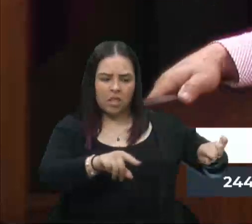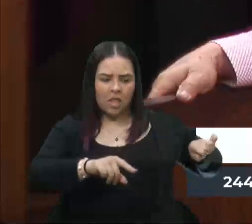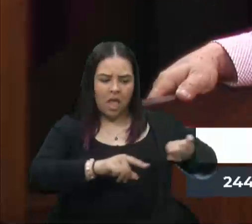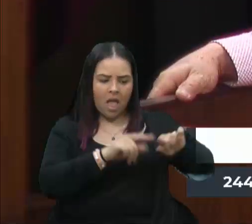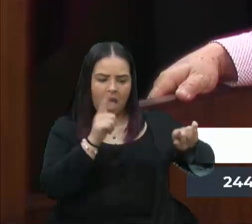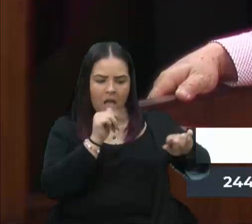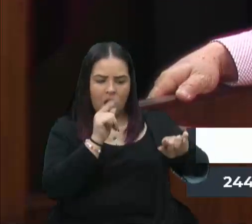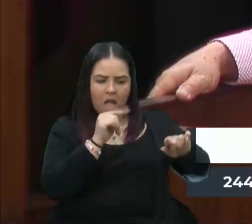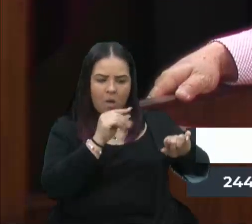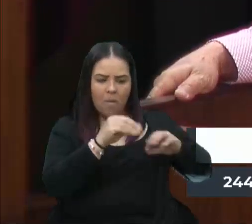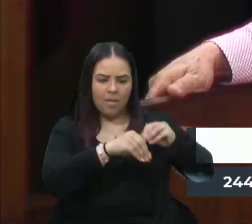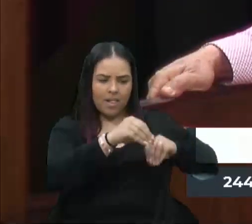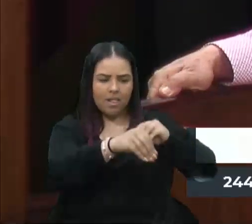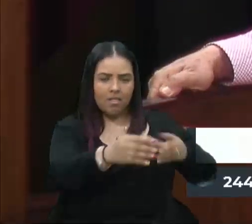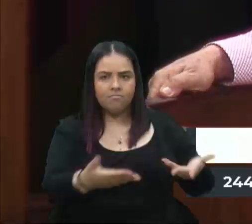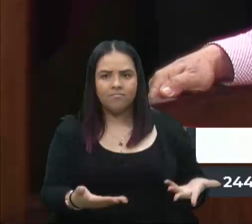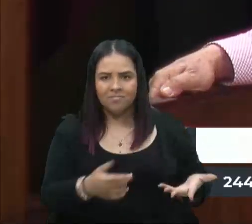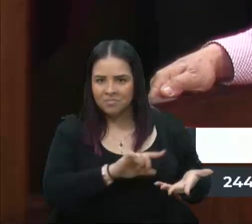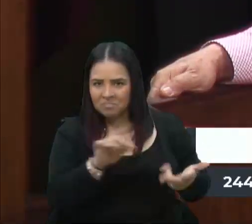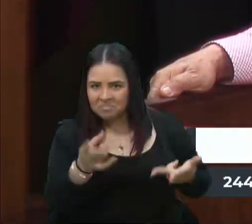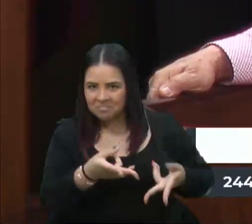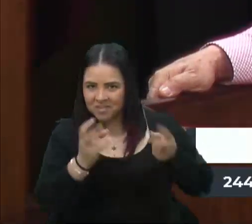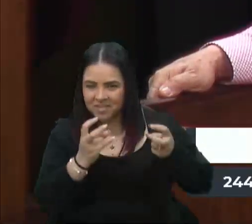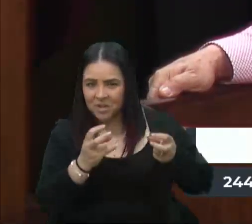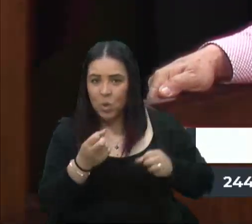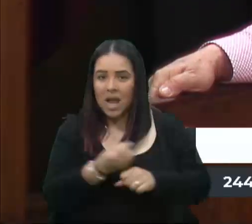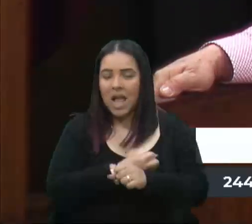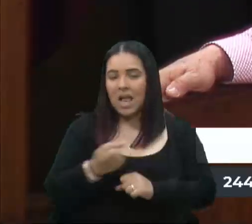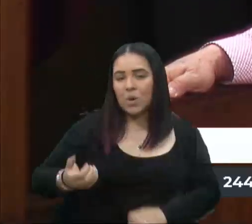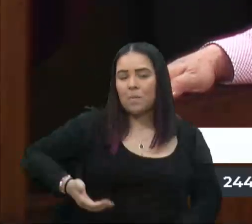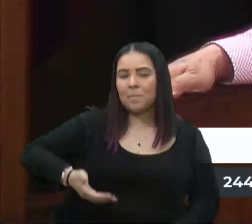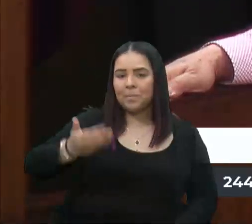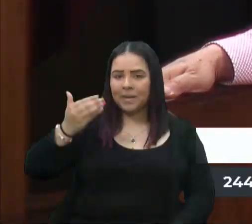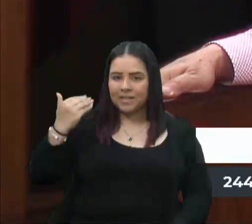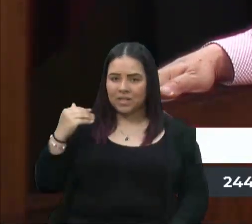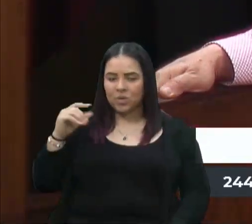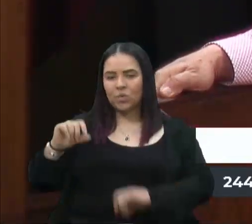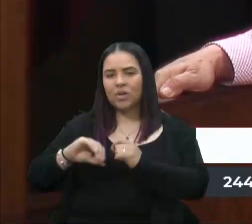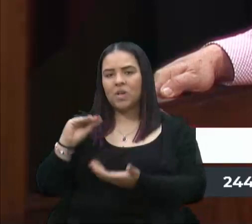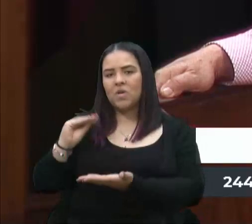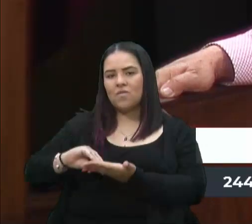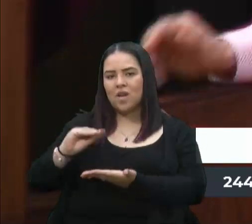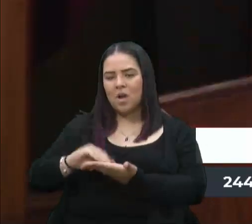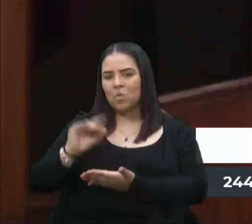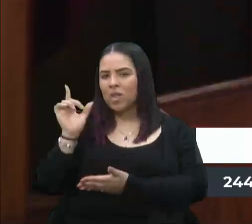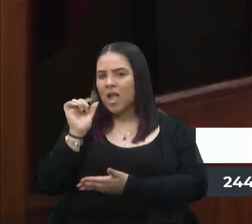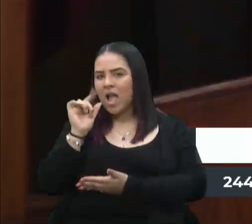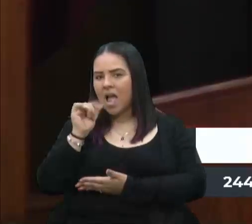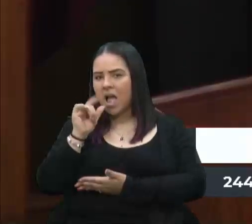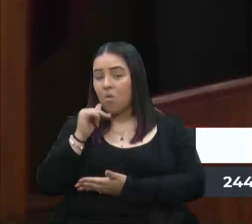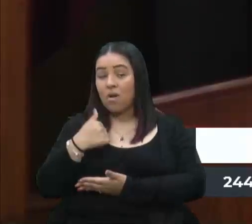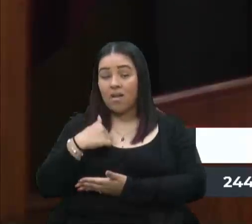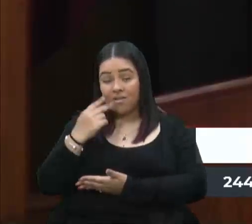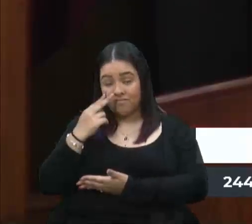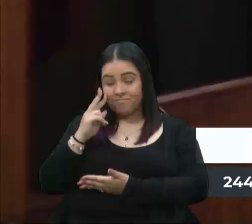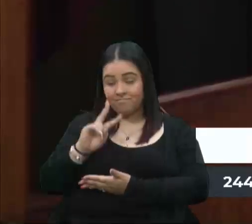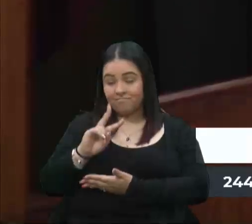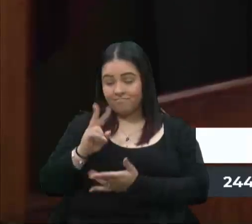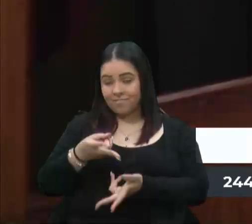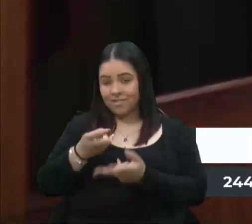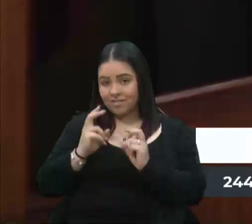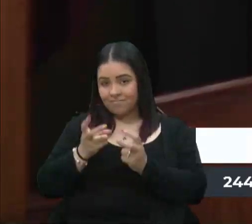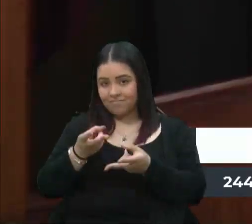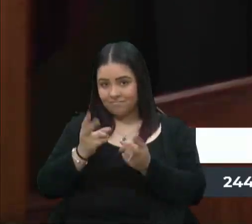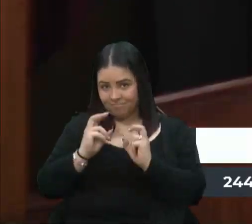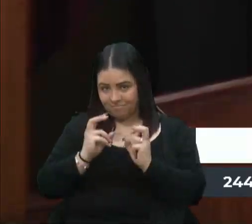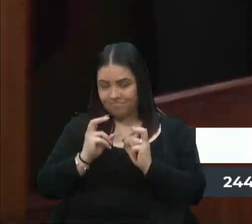plantio. Então vejam bem, no ano passado com essa estiagem ali, eu vi no sacolão no domingo de